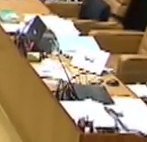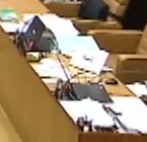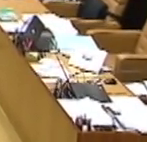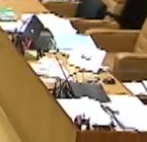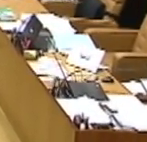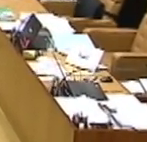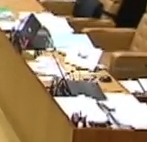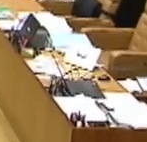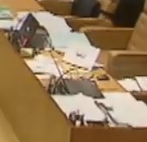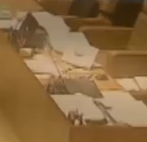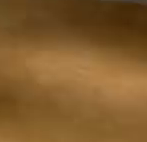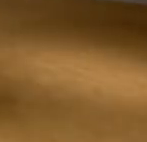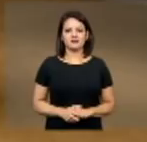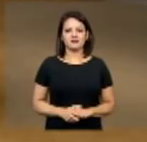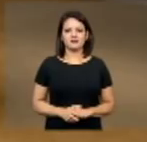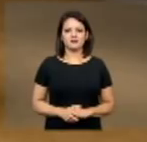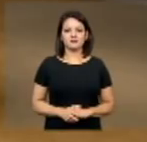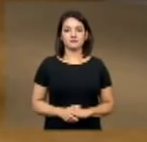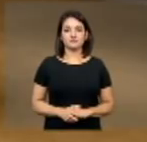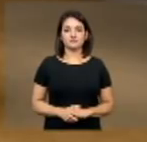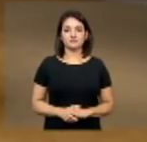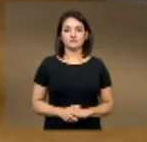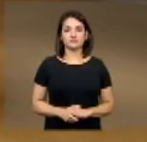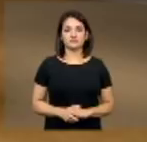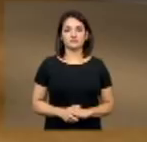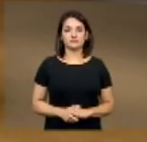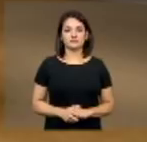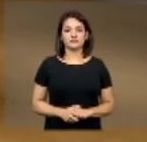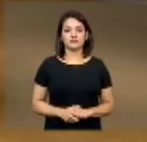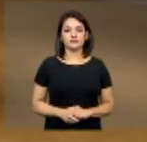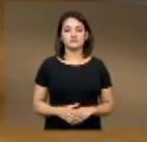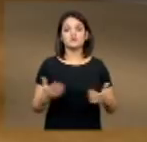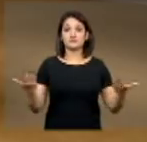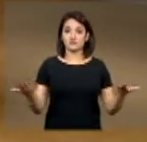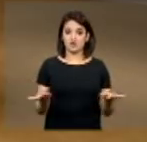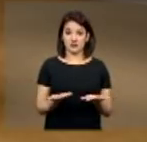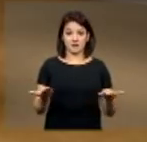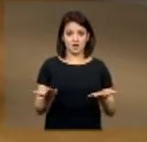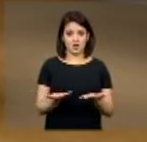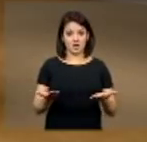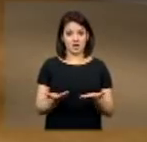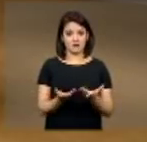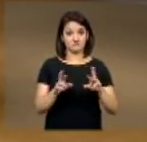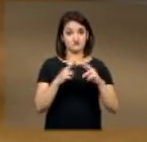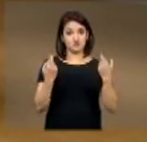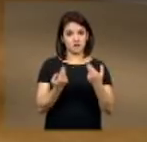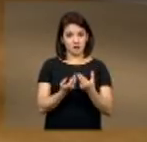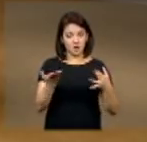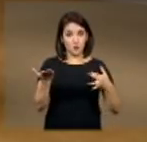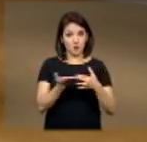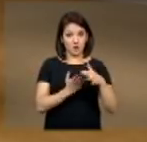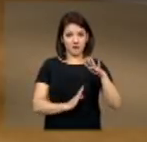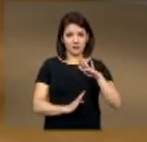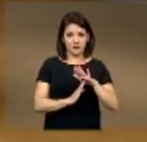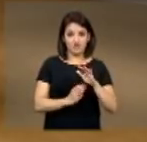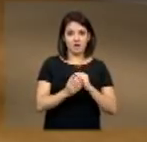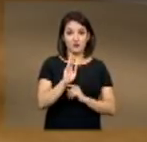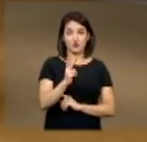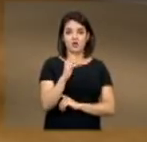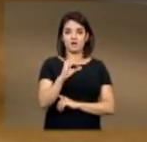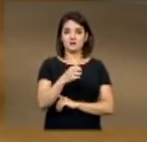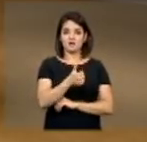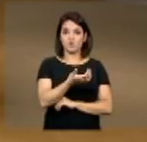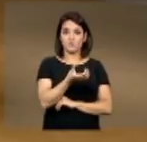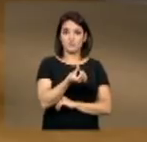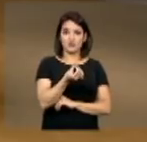as próximas listas as penas agravadas da ascensão karina é o habeas corpus 1 6 metro e 73